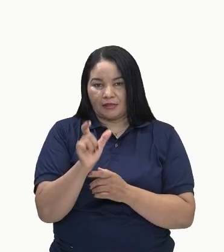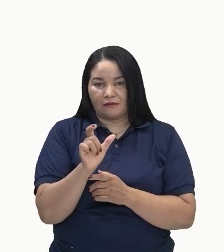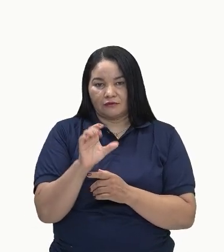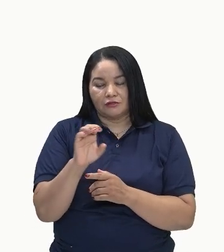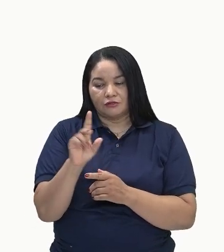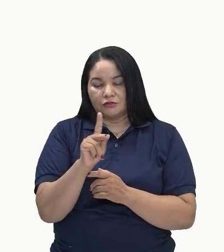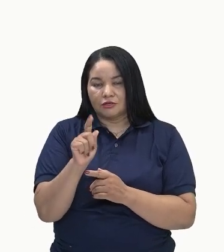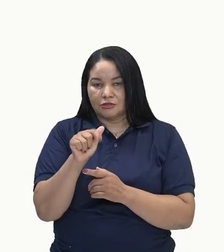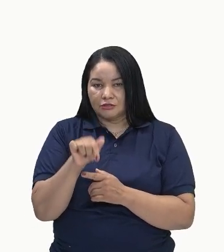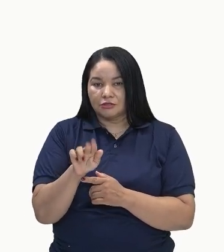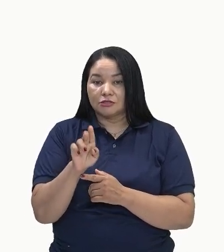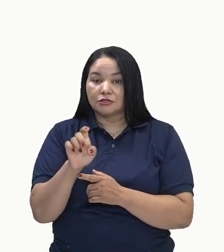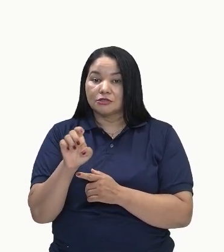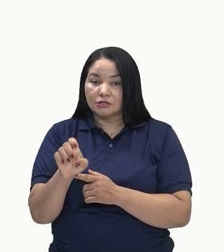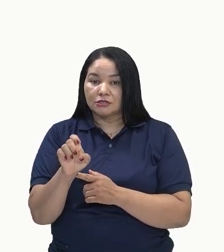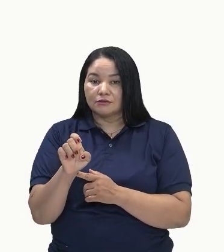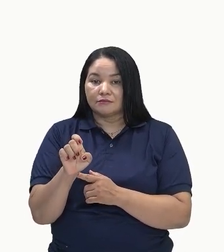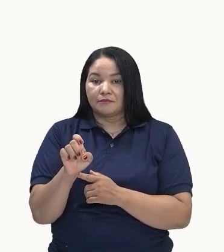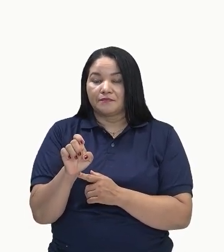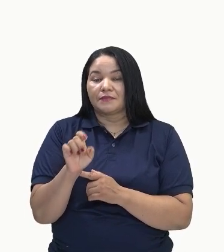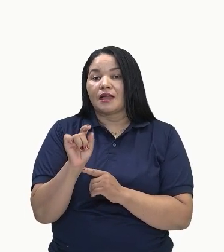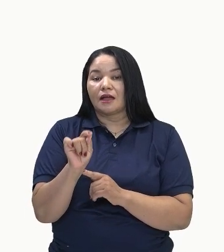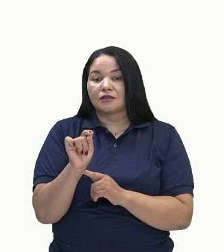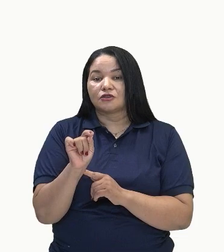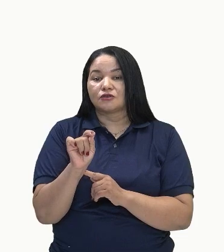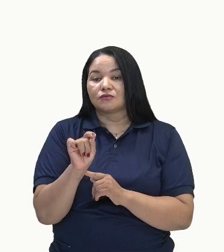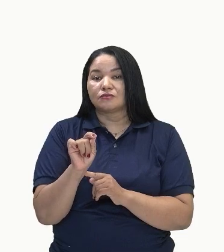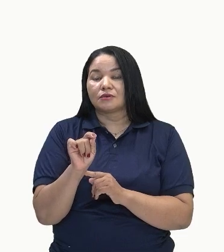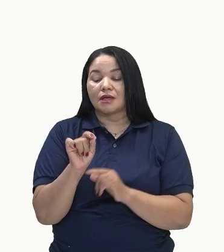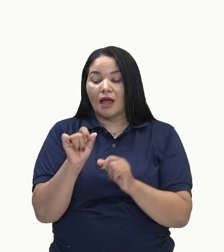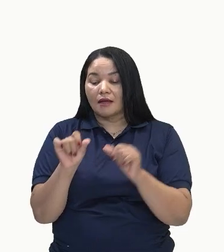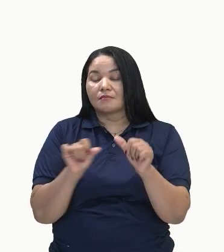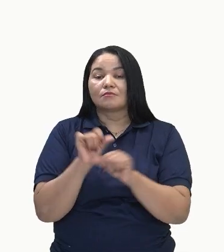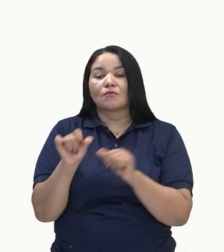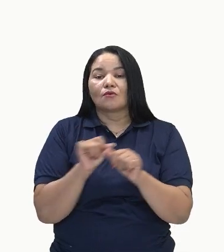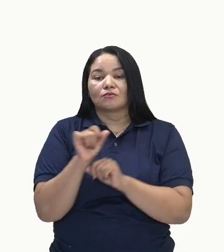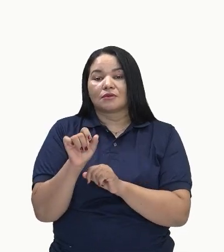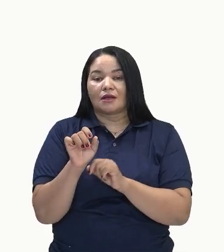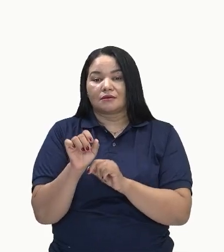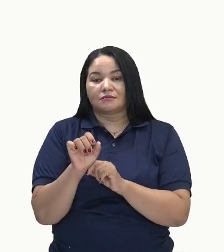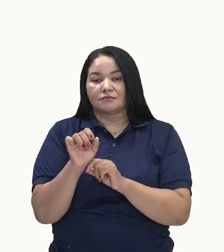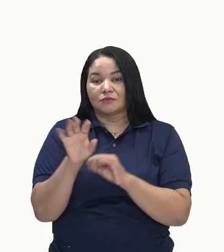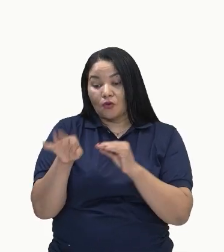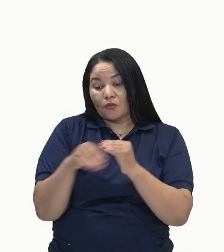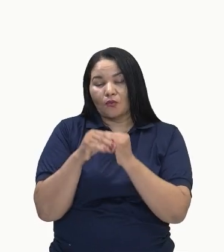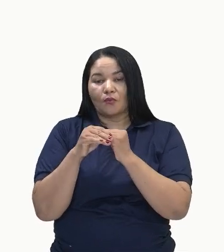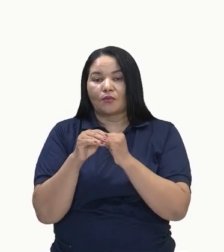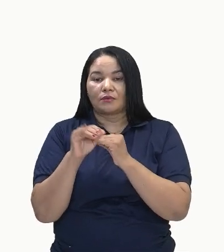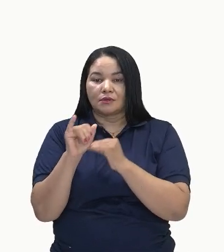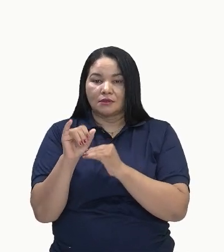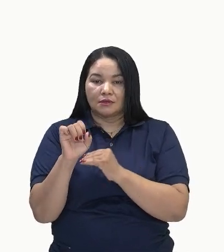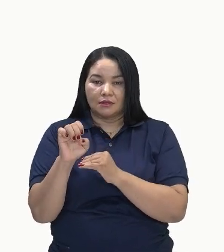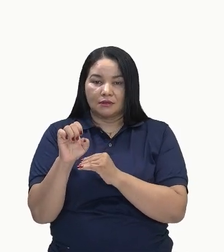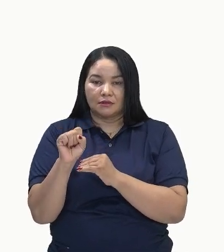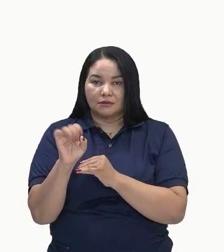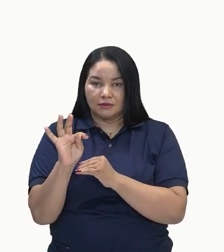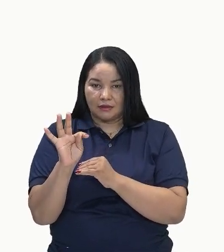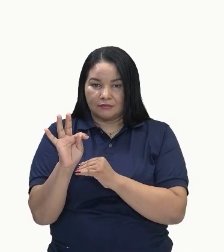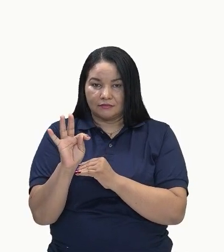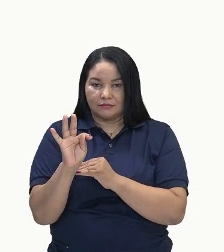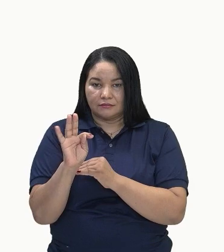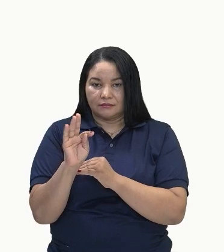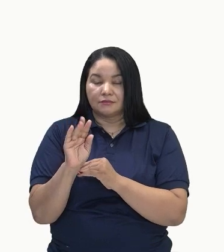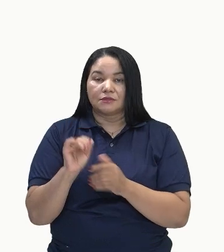change, mude, para IST, né? Transforme ou coloque o IST. Então, vou substituir